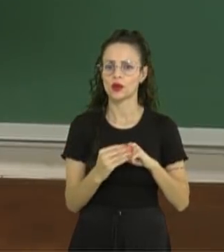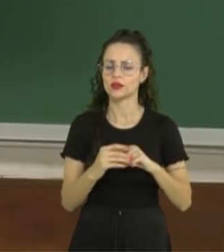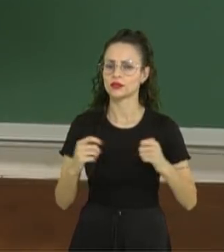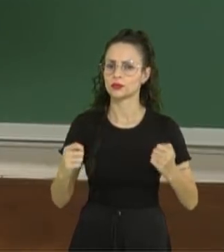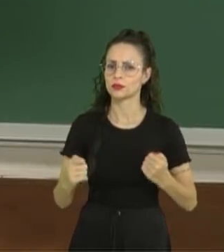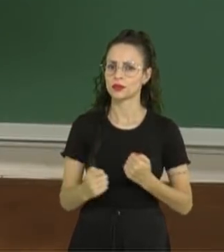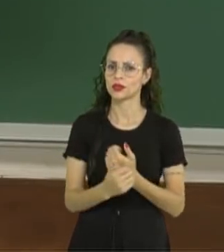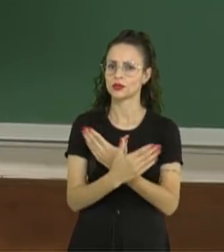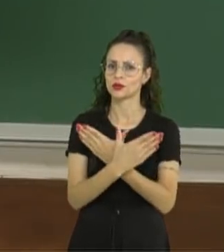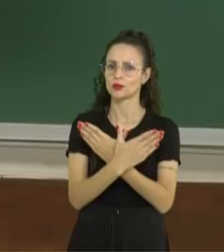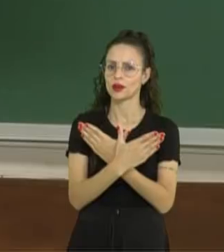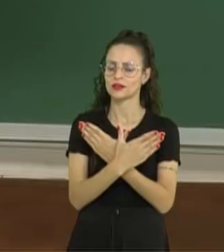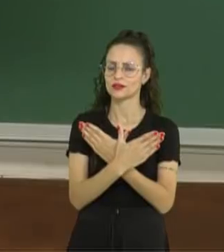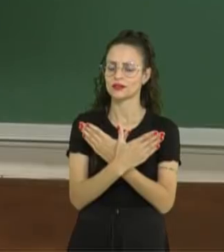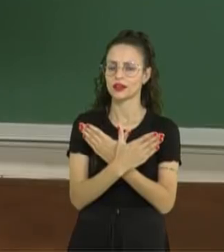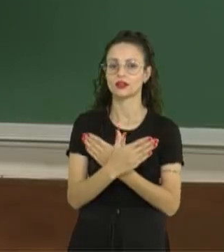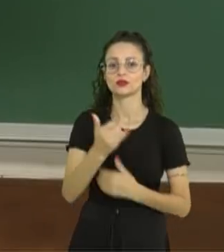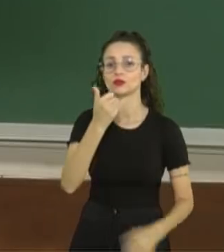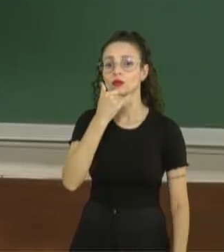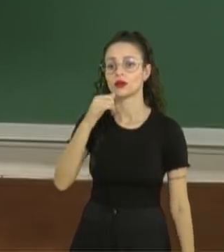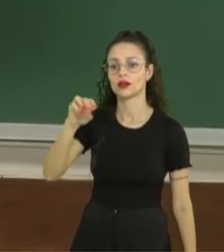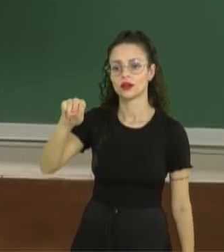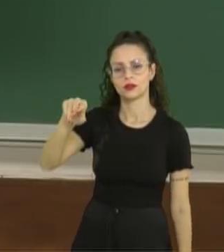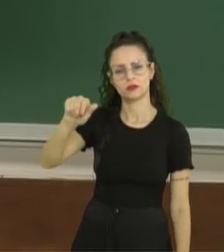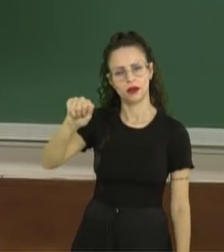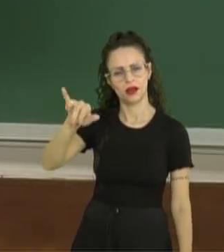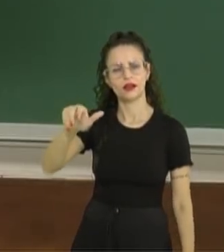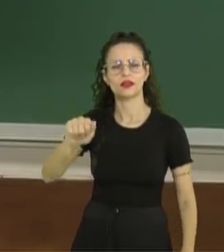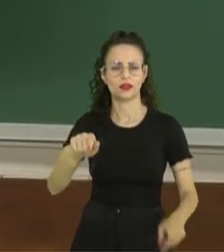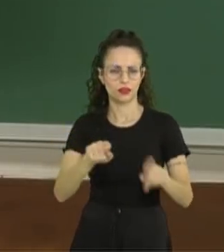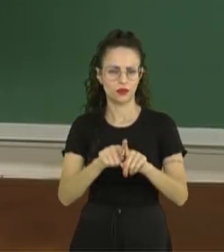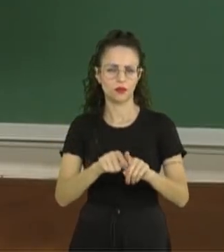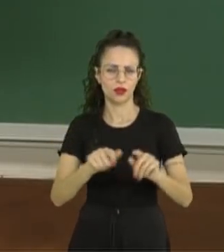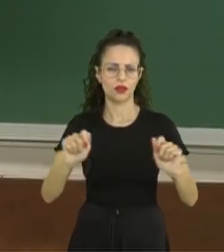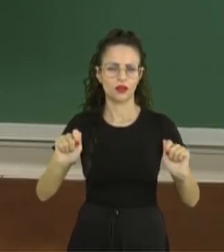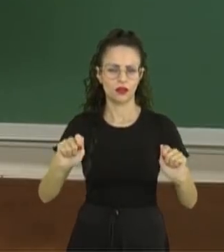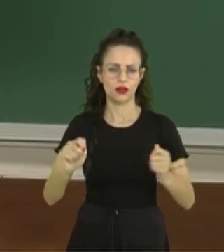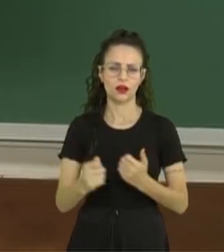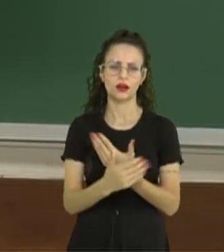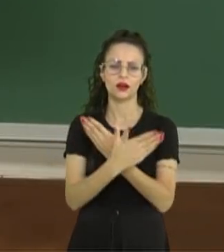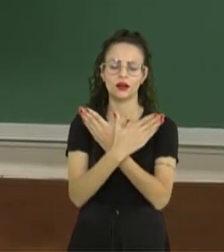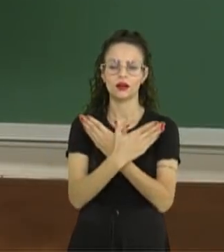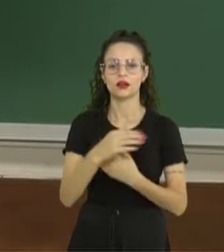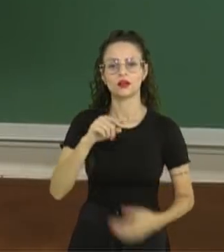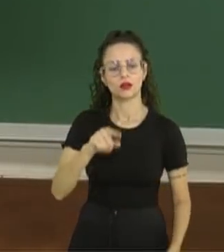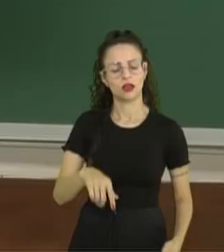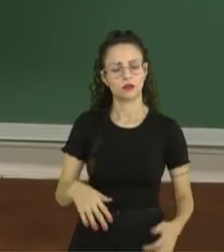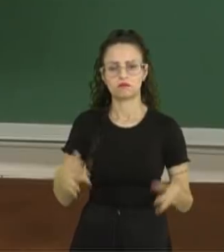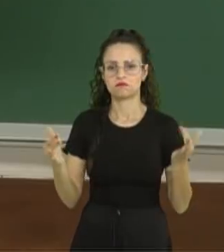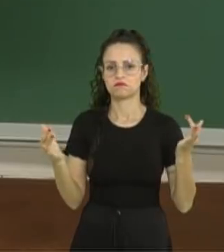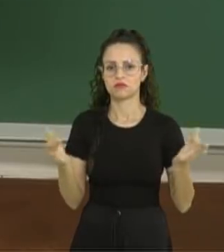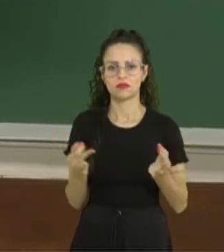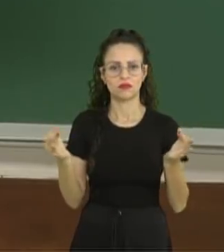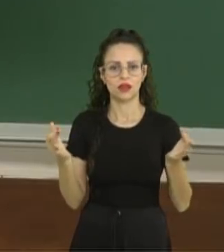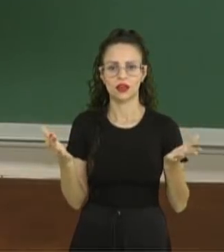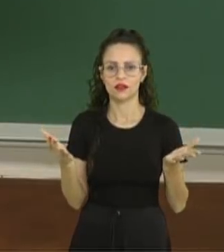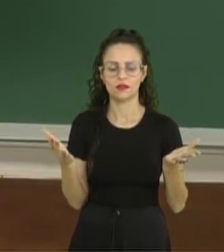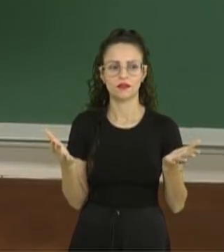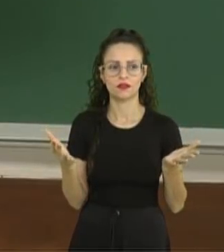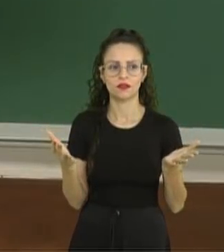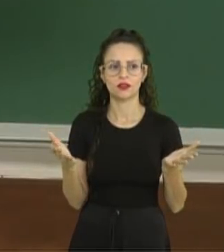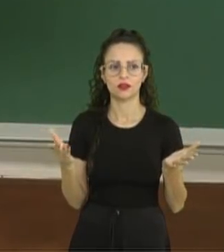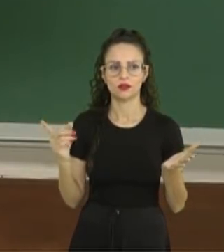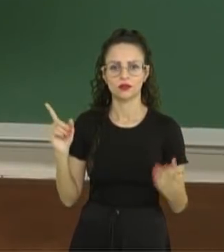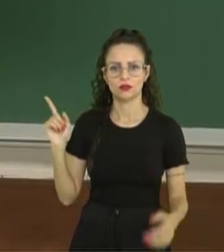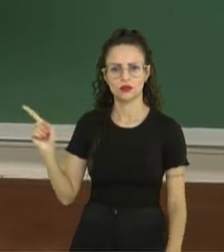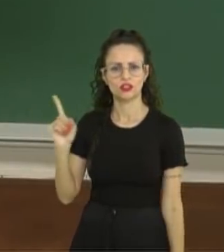asteca, melhor maia, né, asteca maia, tão preciso para ter esse ponto